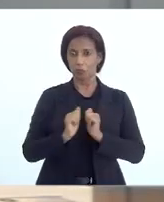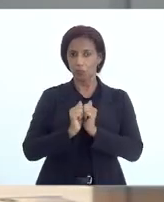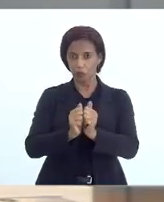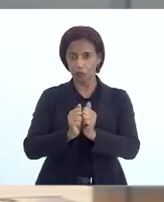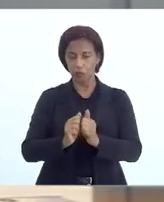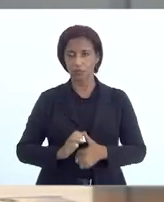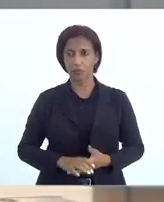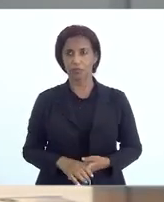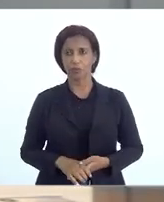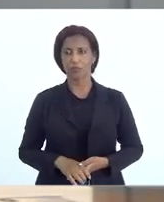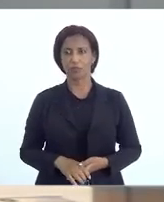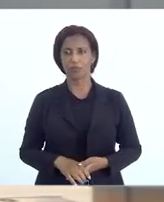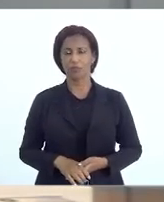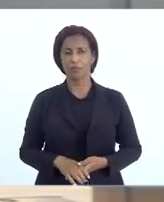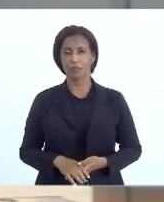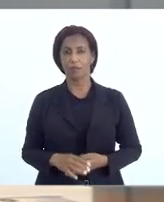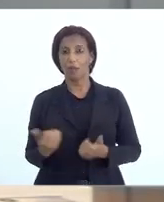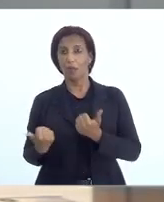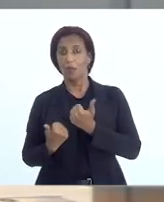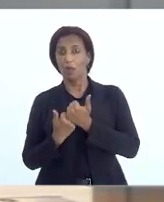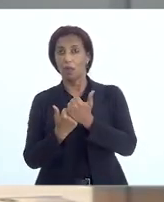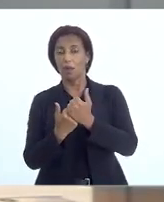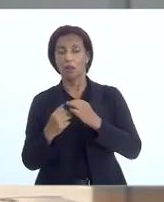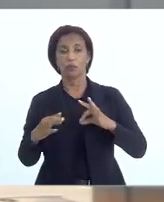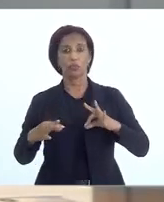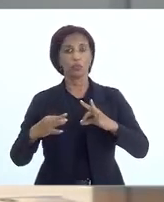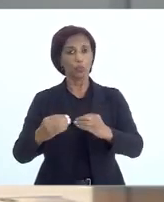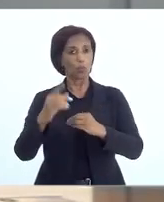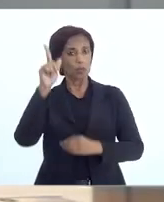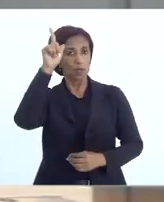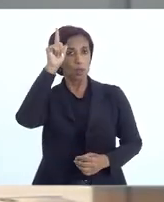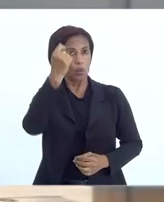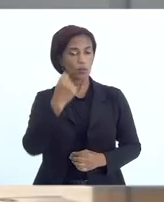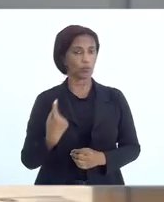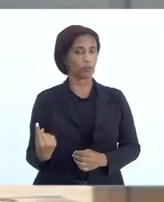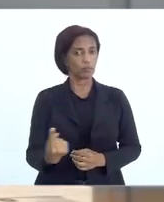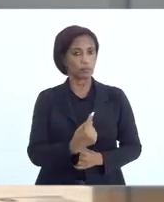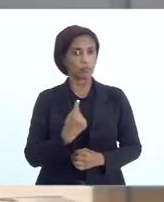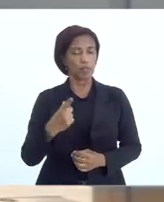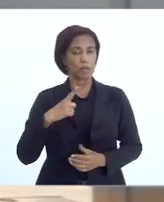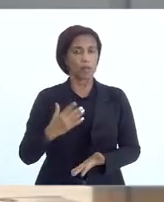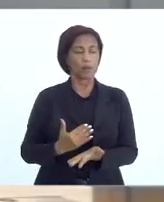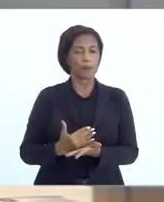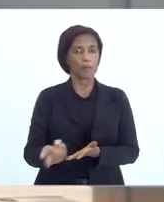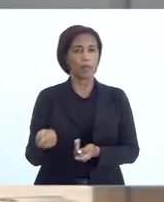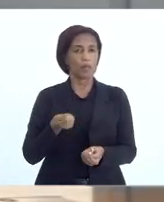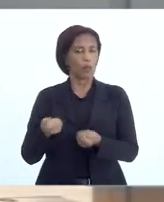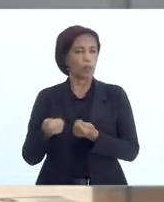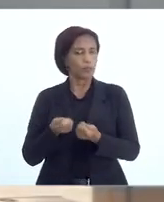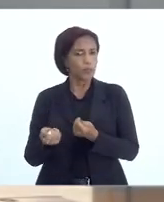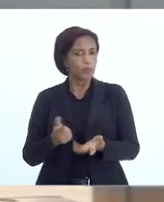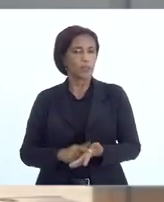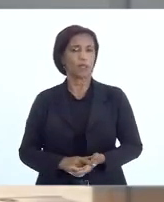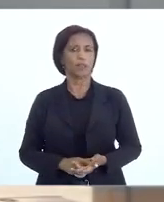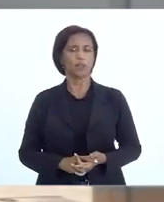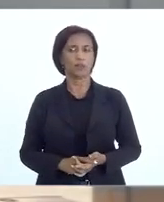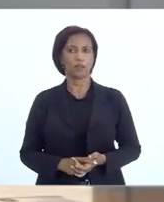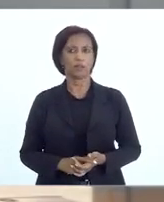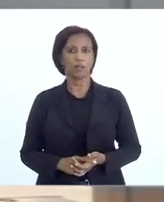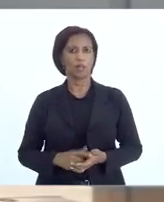a amparar amparando toda essa lógica nossa tem o princípio da economicidade e